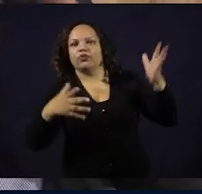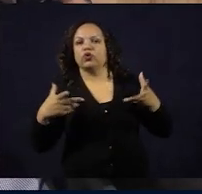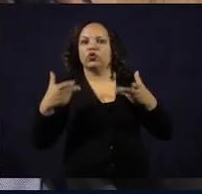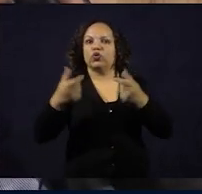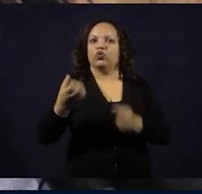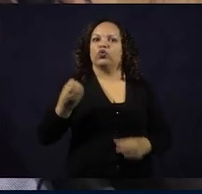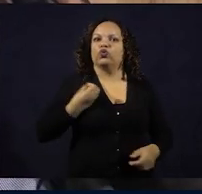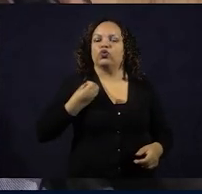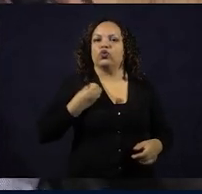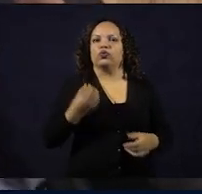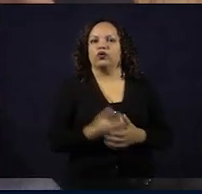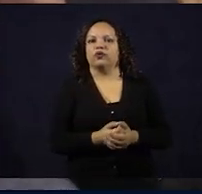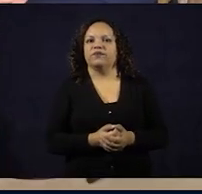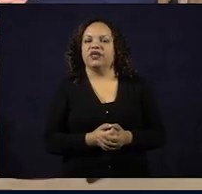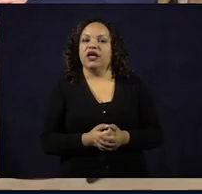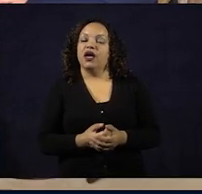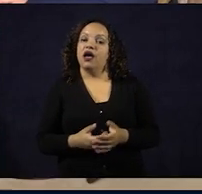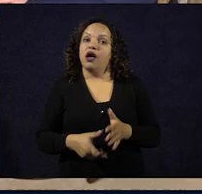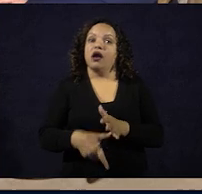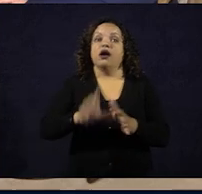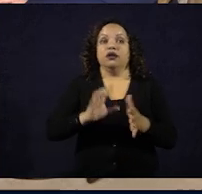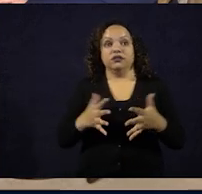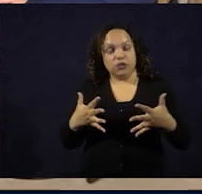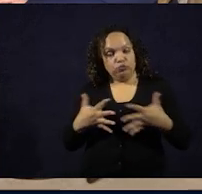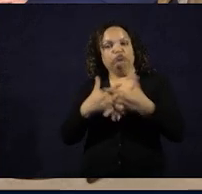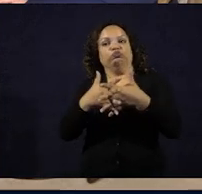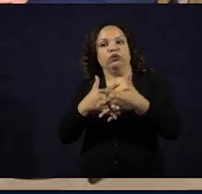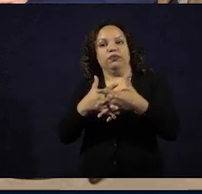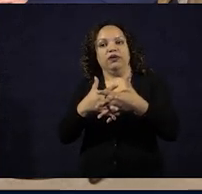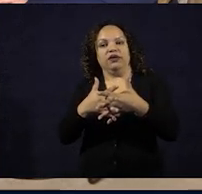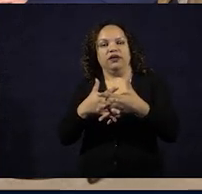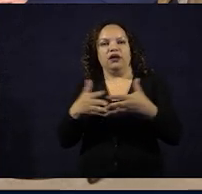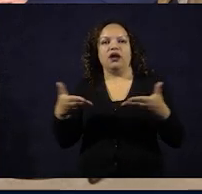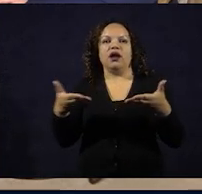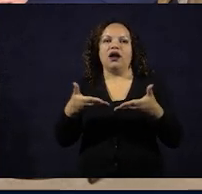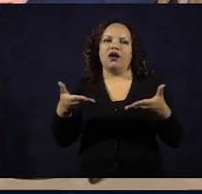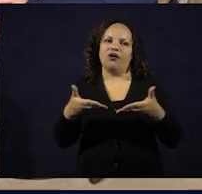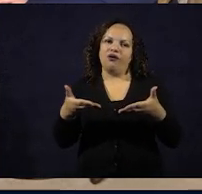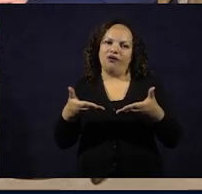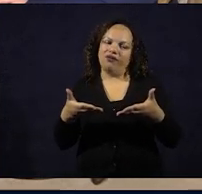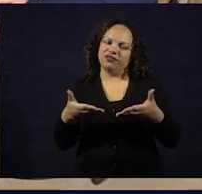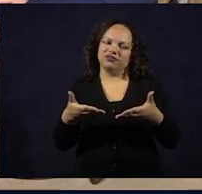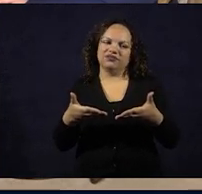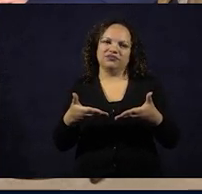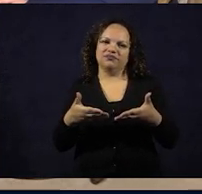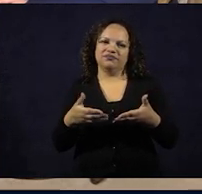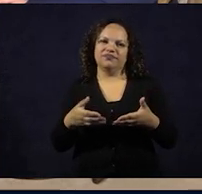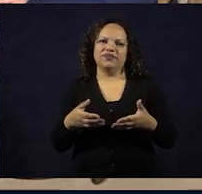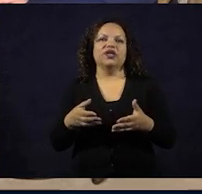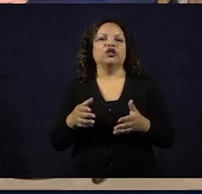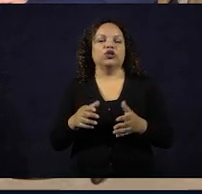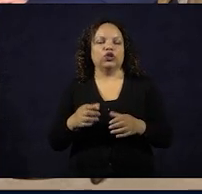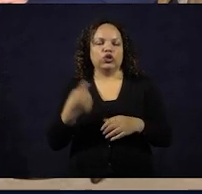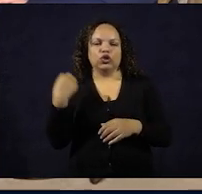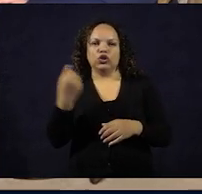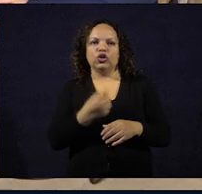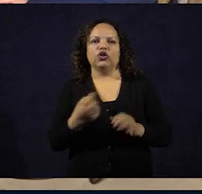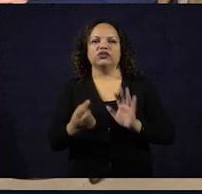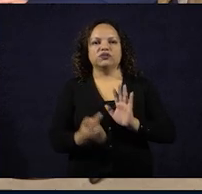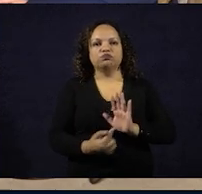um bloqueio para nós tá o nosso tamanho tinha esse Poxa como é que nós vamos